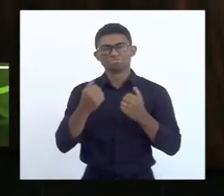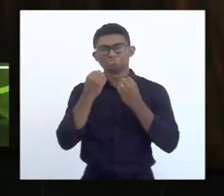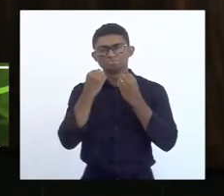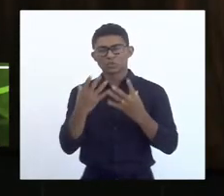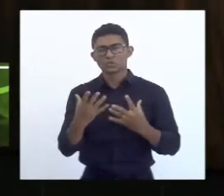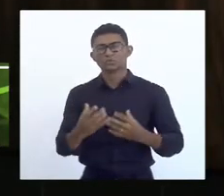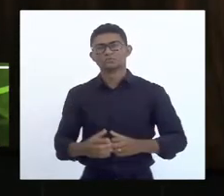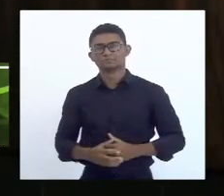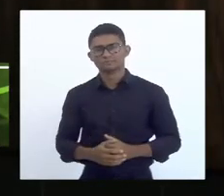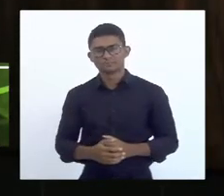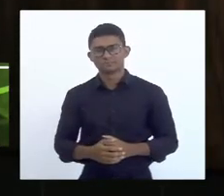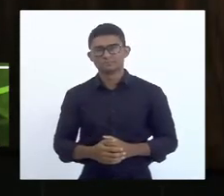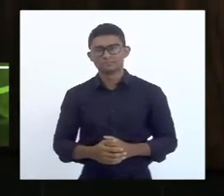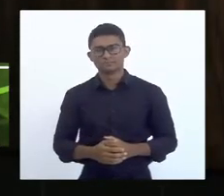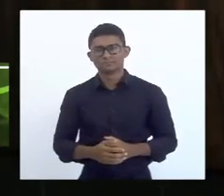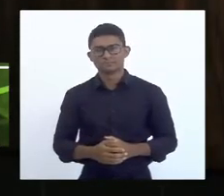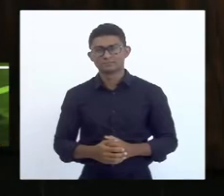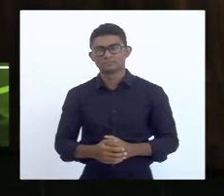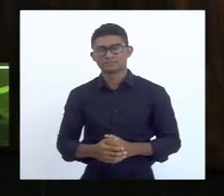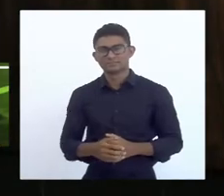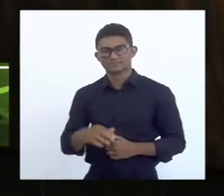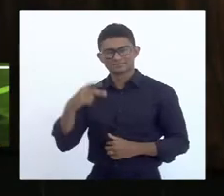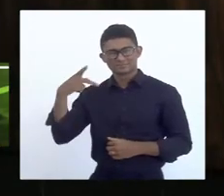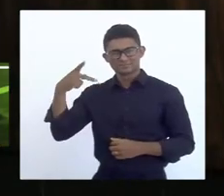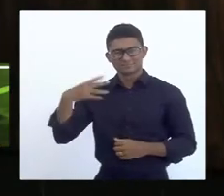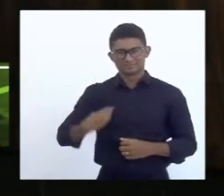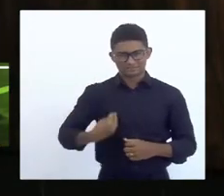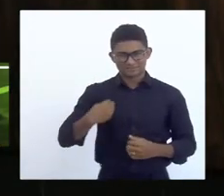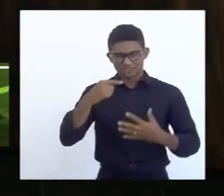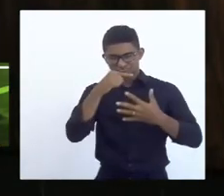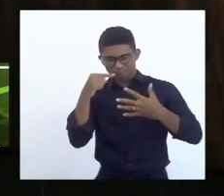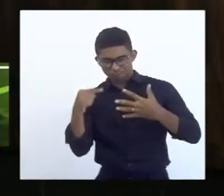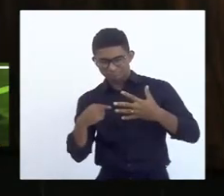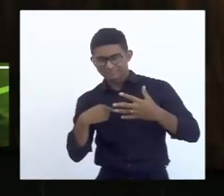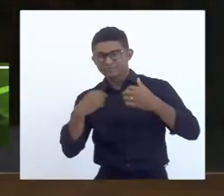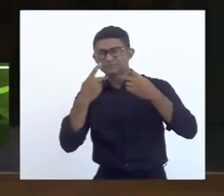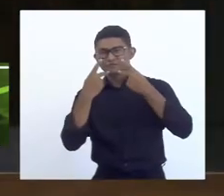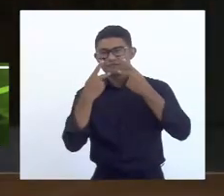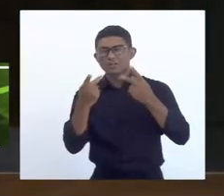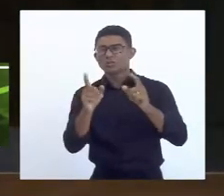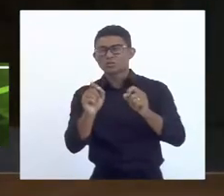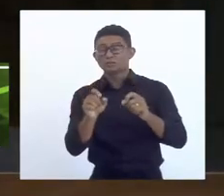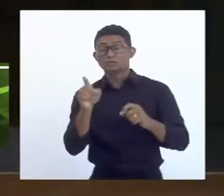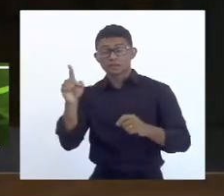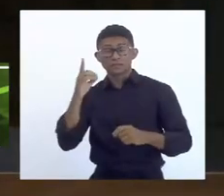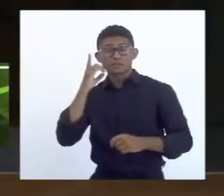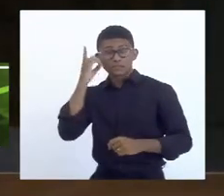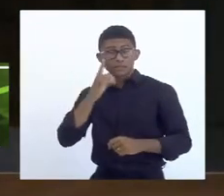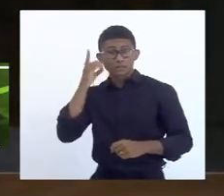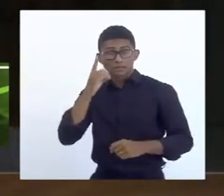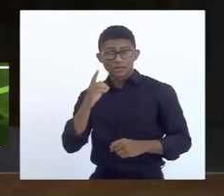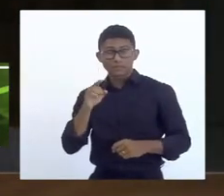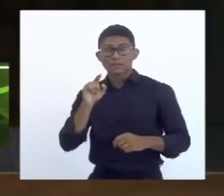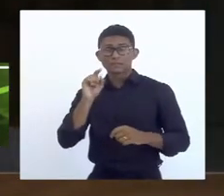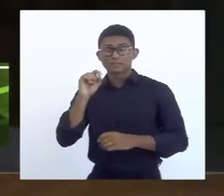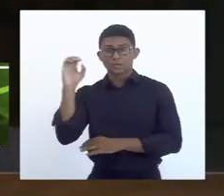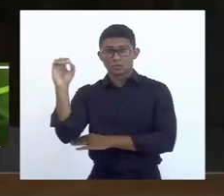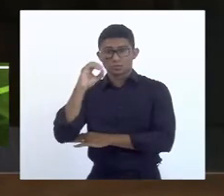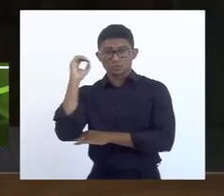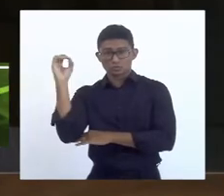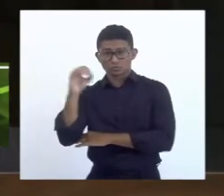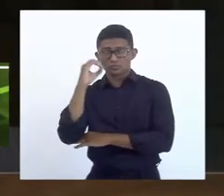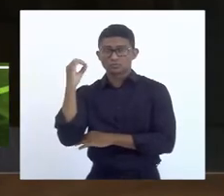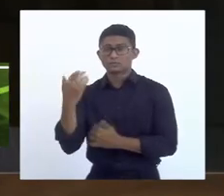foi... Deixa eu falar aqui da Manuela. Ela que foi deputada no Rio Grande do Sul,